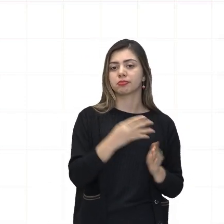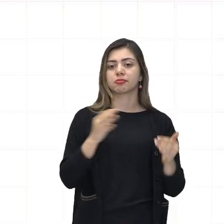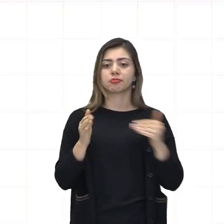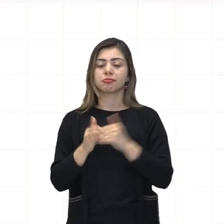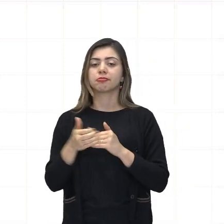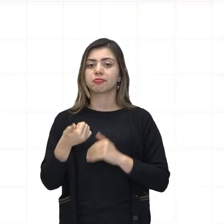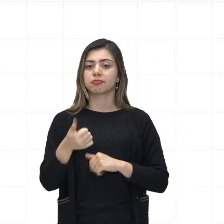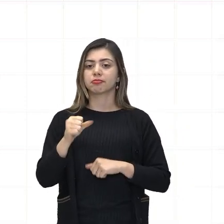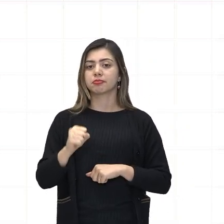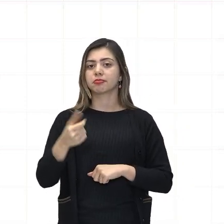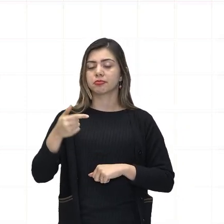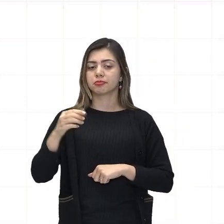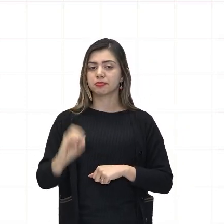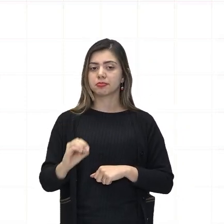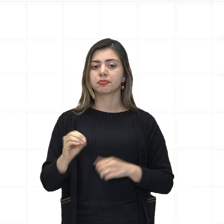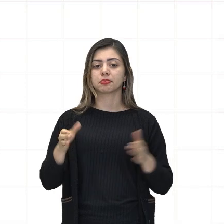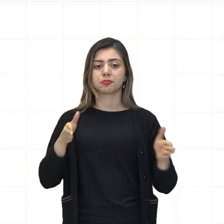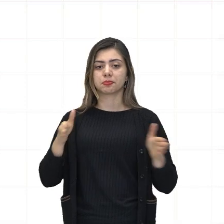1864 a